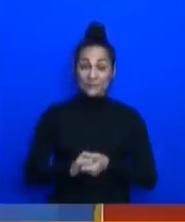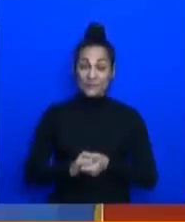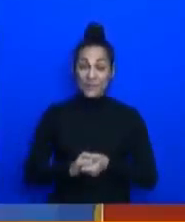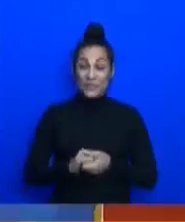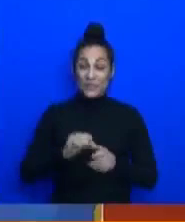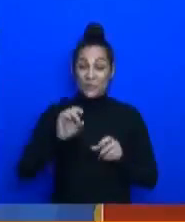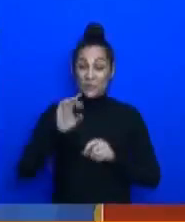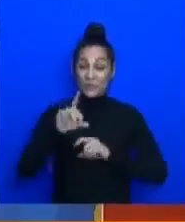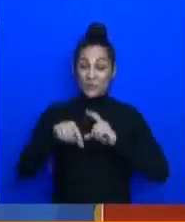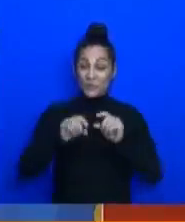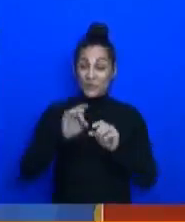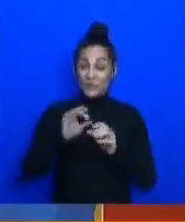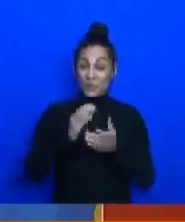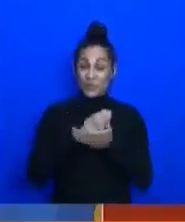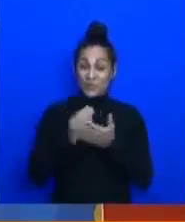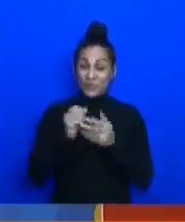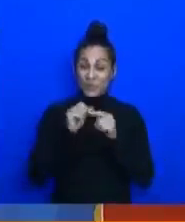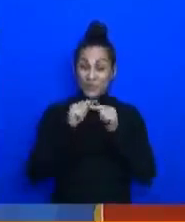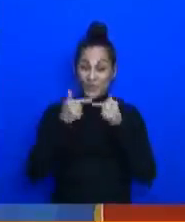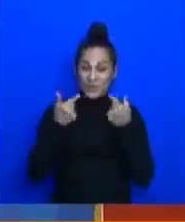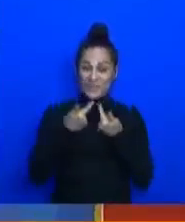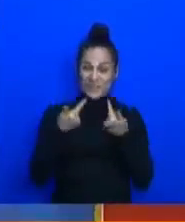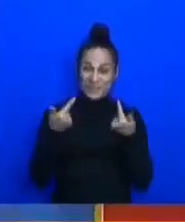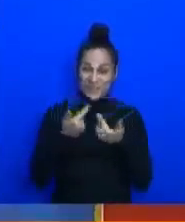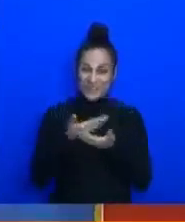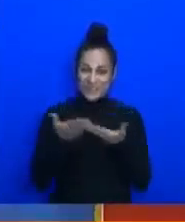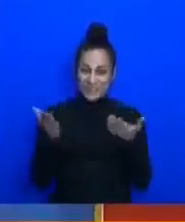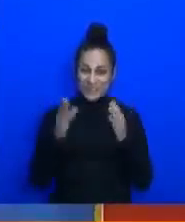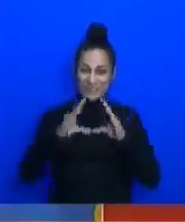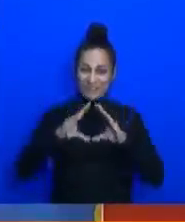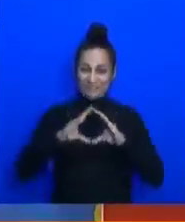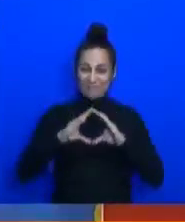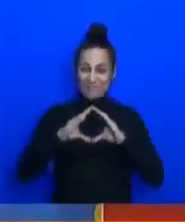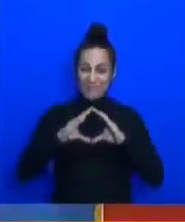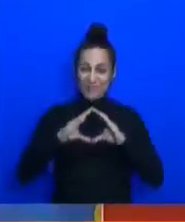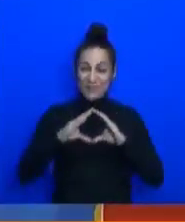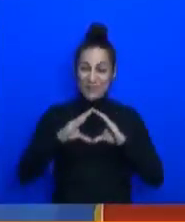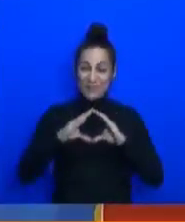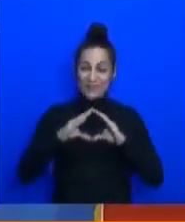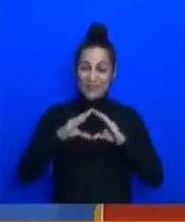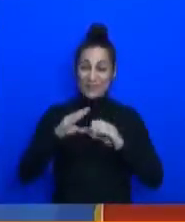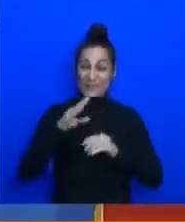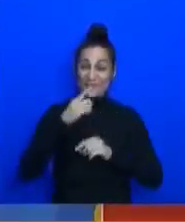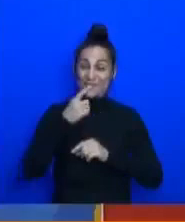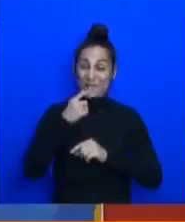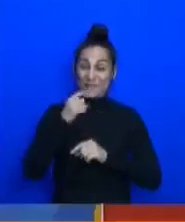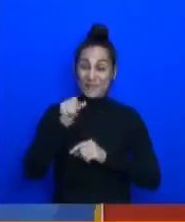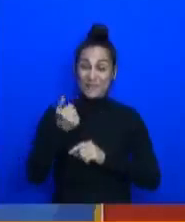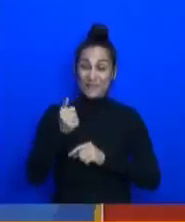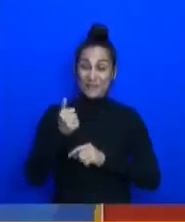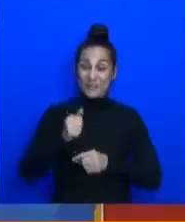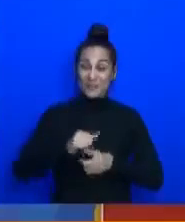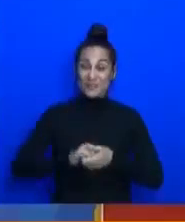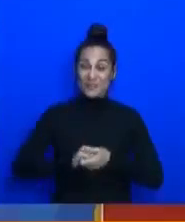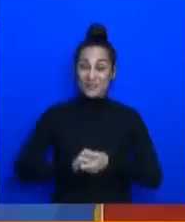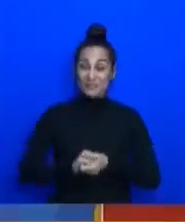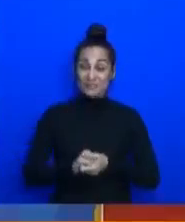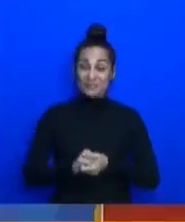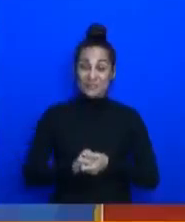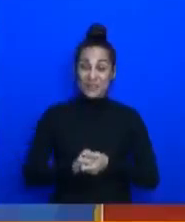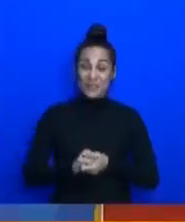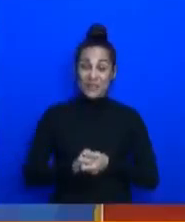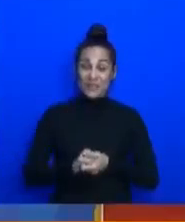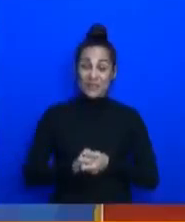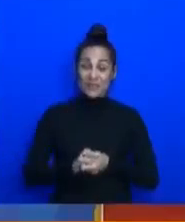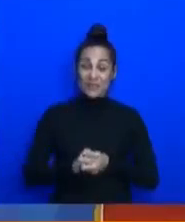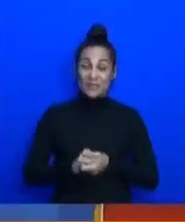O sorteio está só começando. Boa sorte para você. Bola vermelha, número 11. Vermelha, 11.